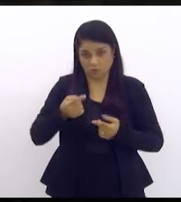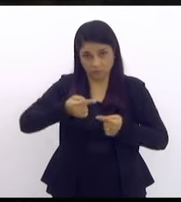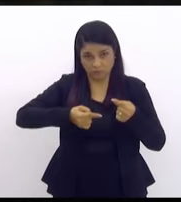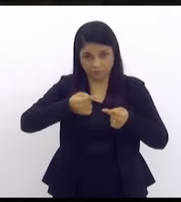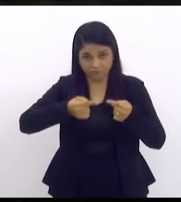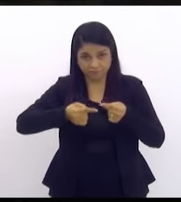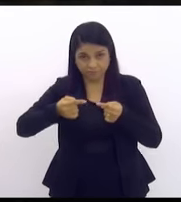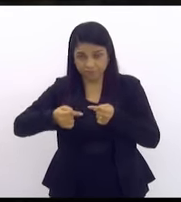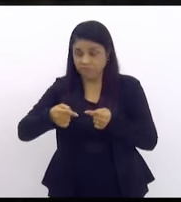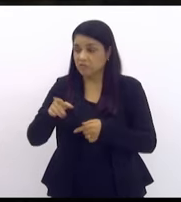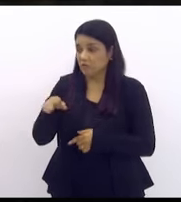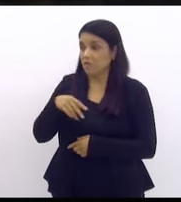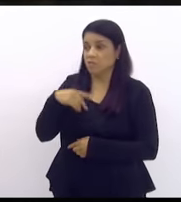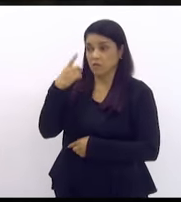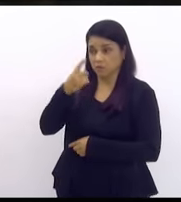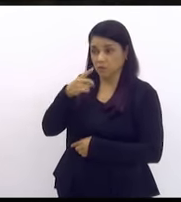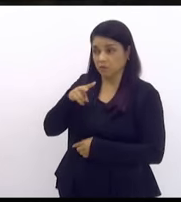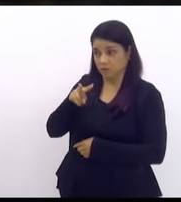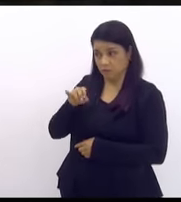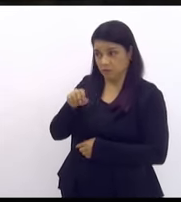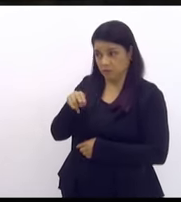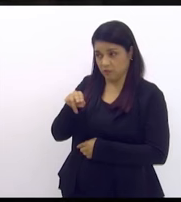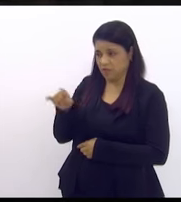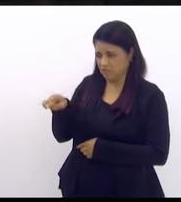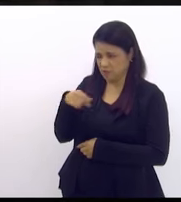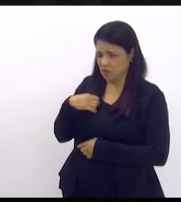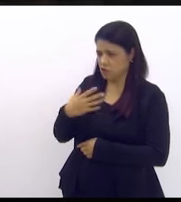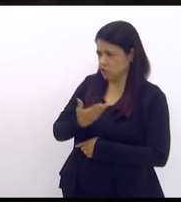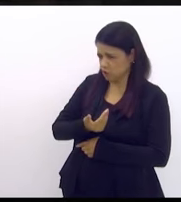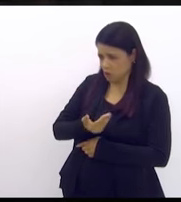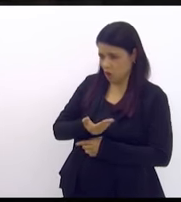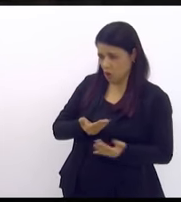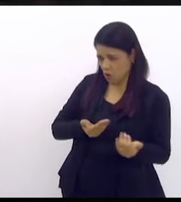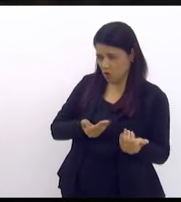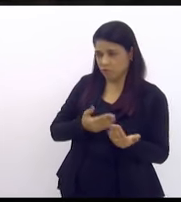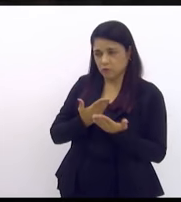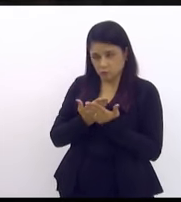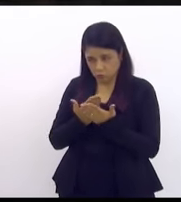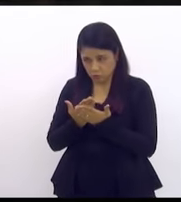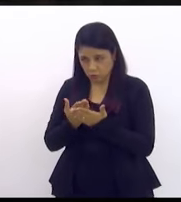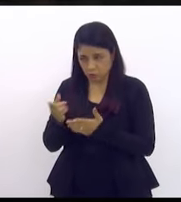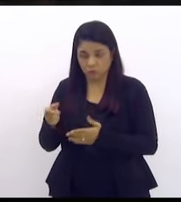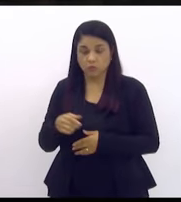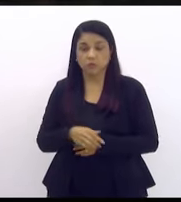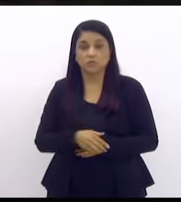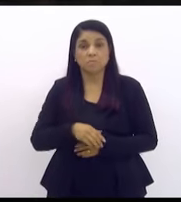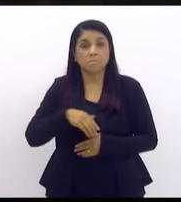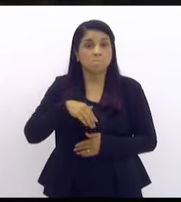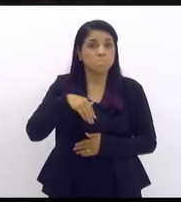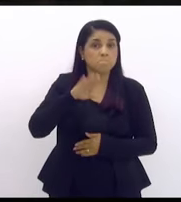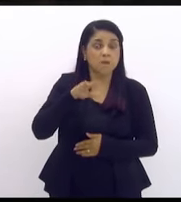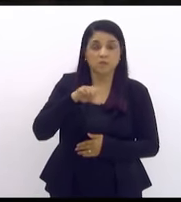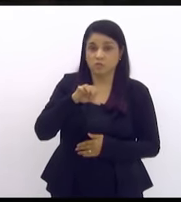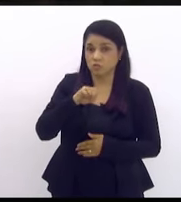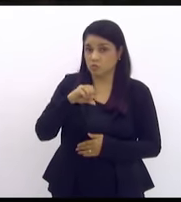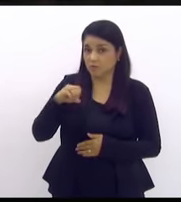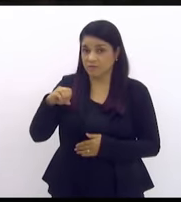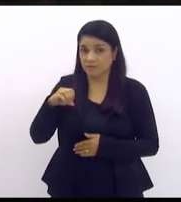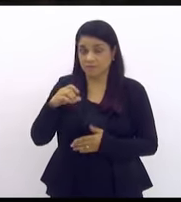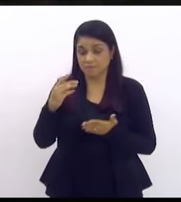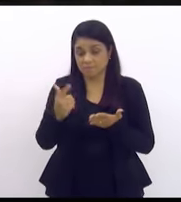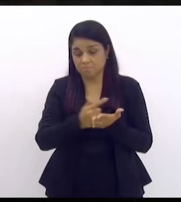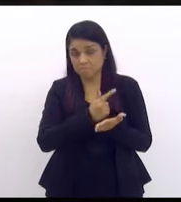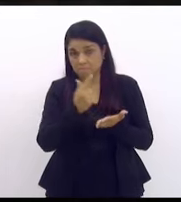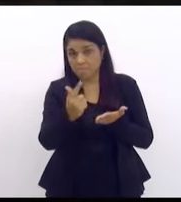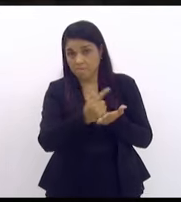senhor sabe disso, é um jovem talentoso e estudioso, tem mais de 900 páginas. Mais